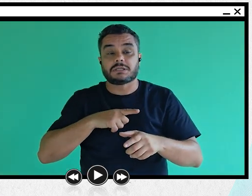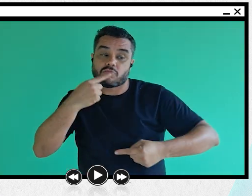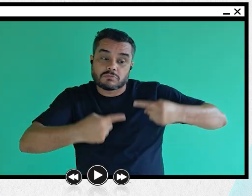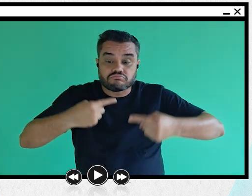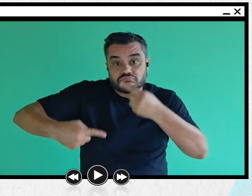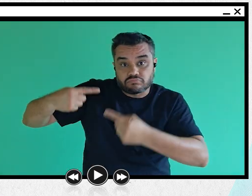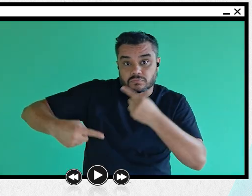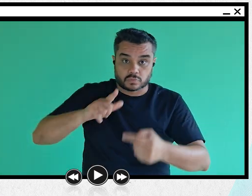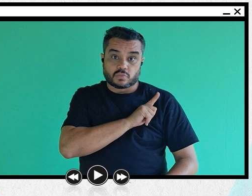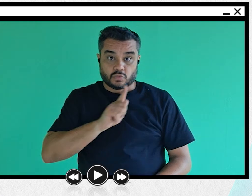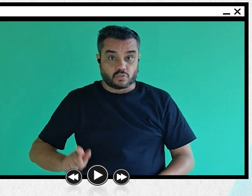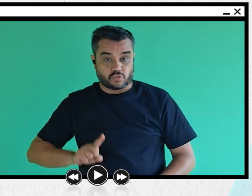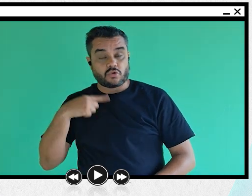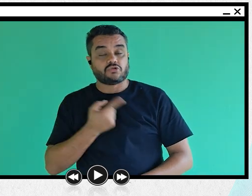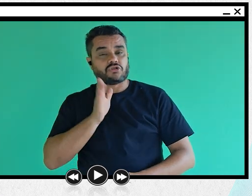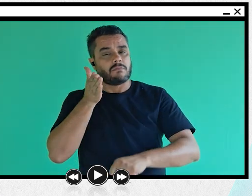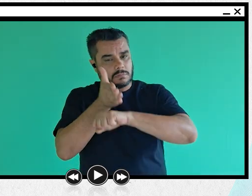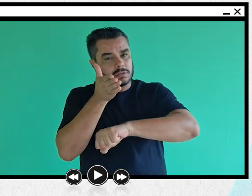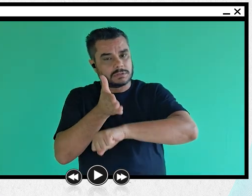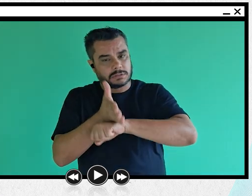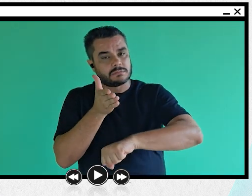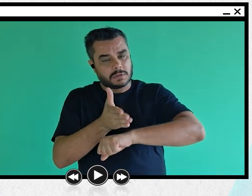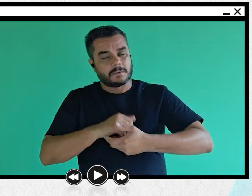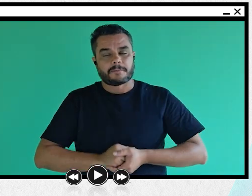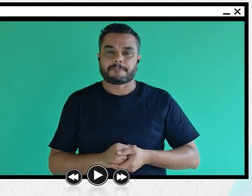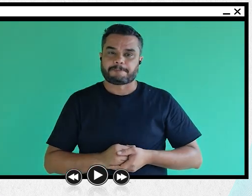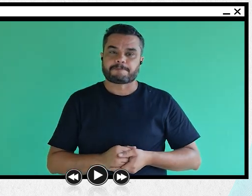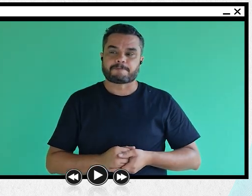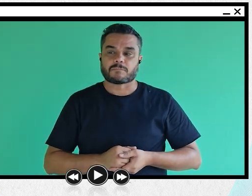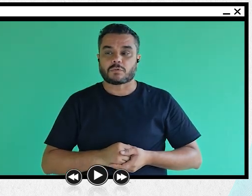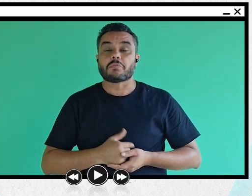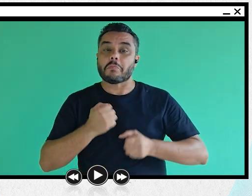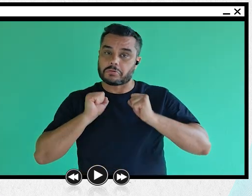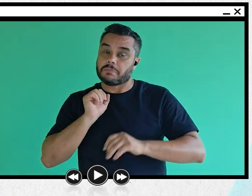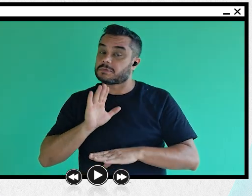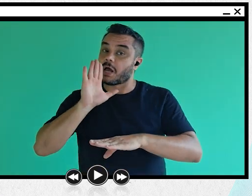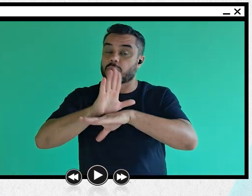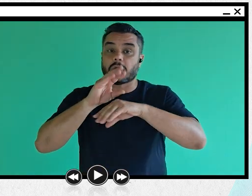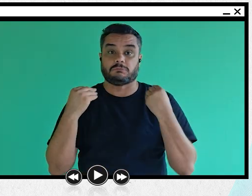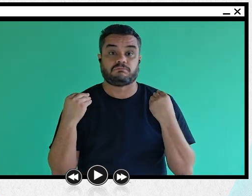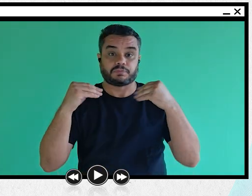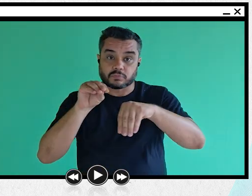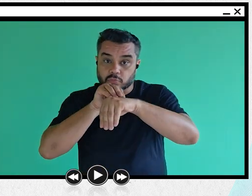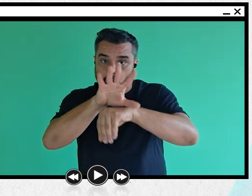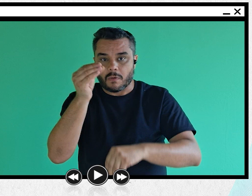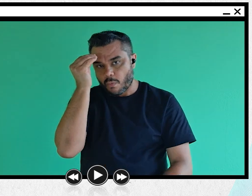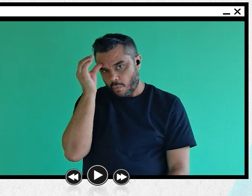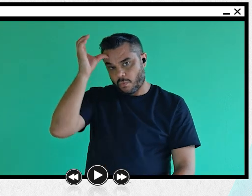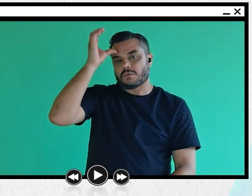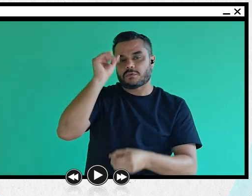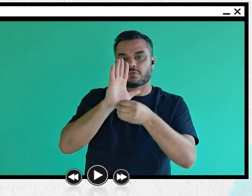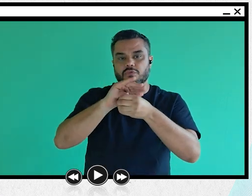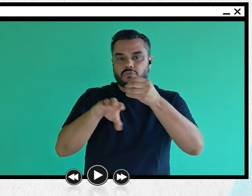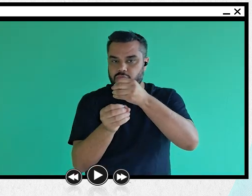política pública, a gente também já participou por esses processos. E estamos aí, o nosso interesse é compartilhar o conhecimento de